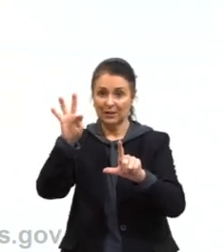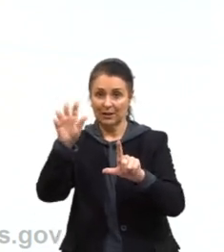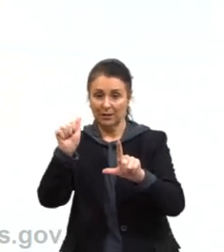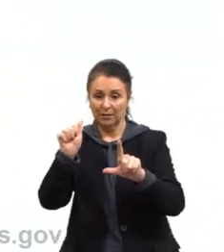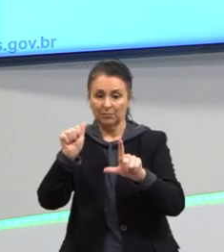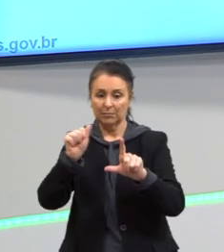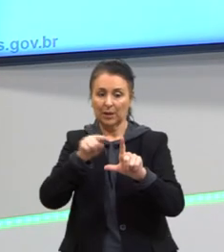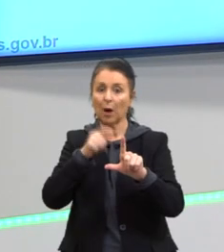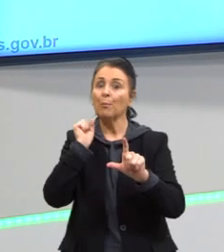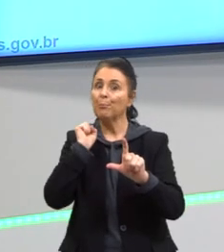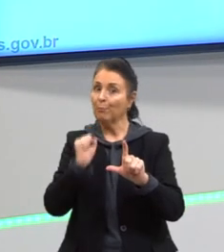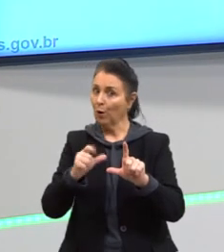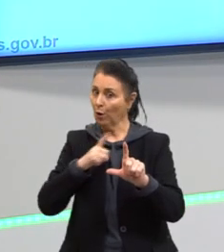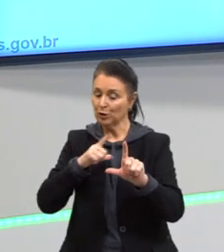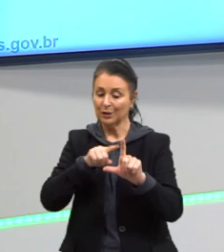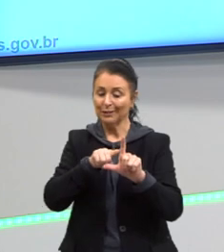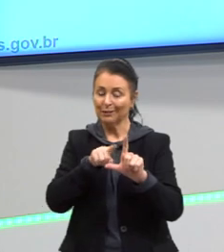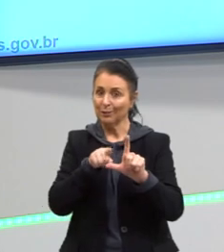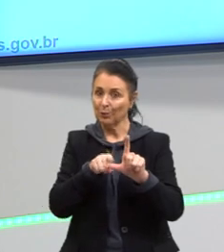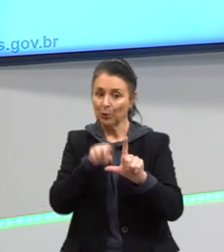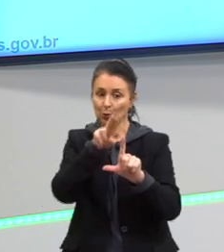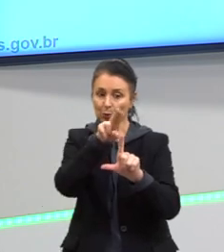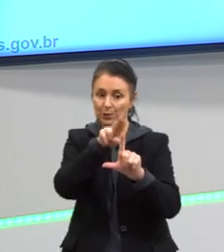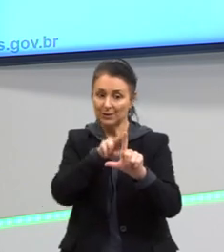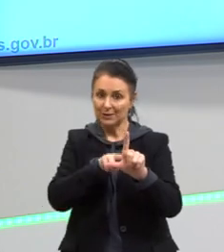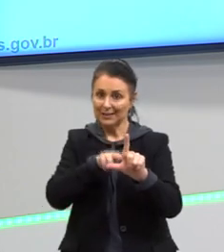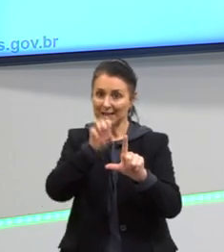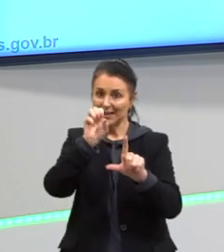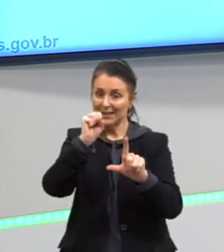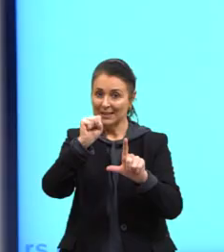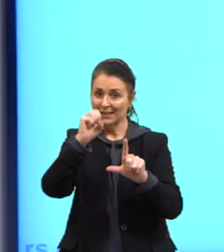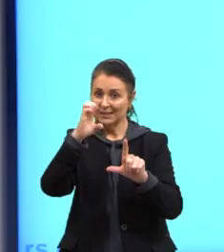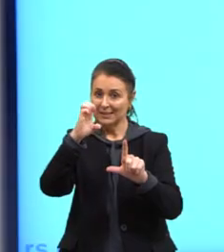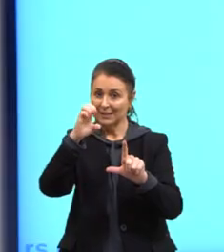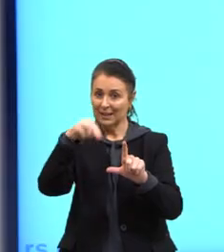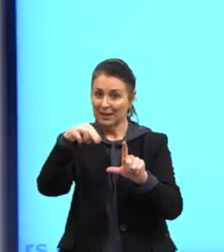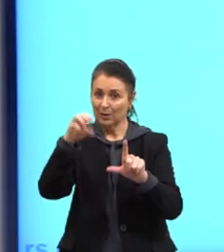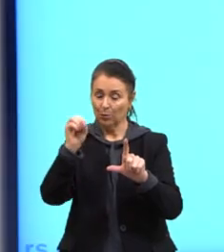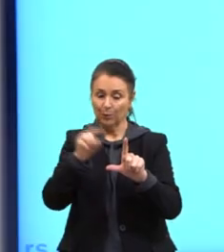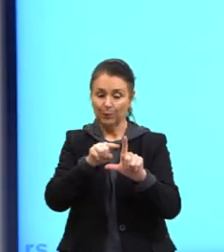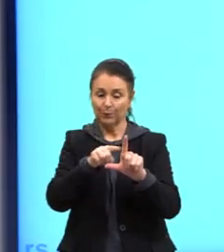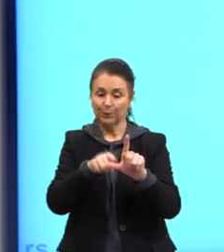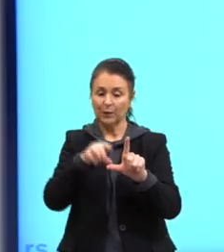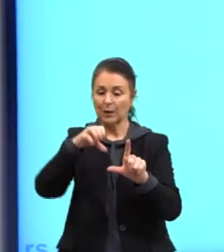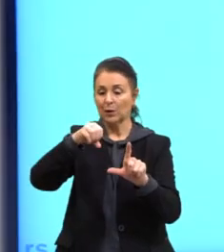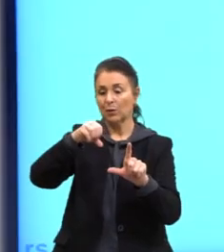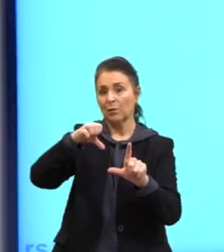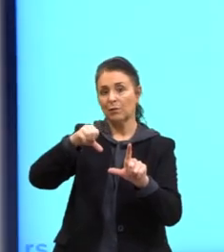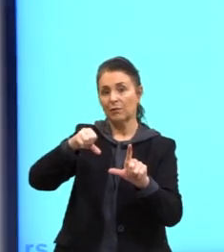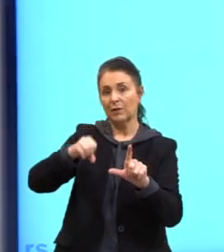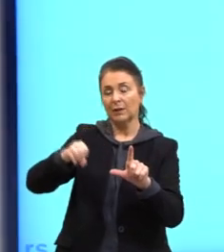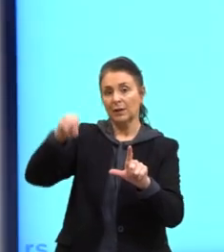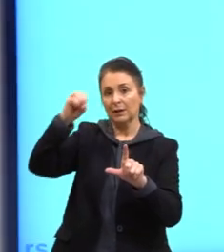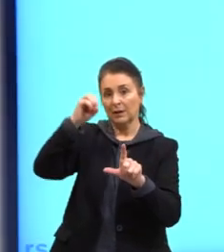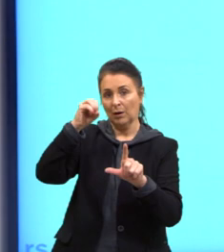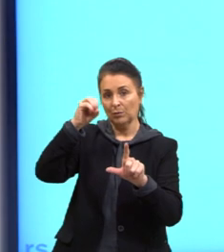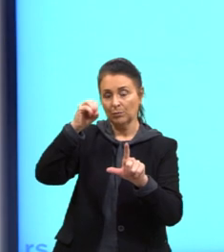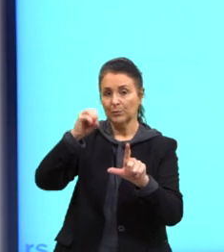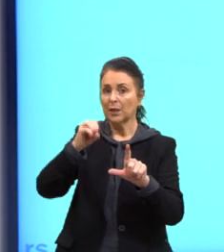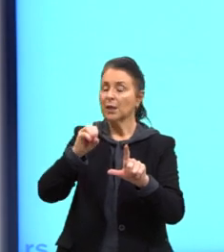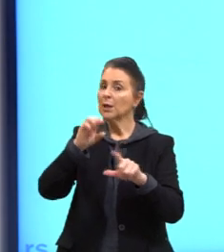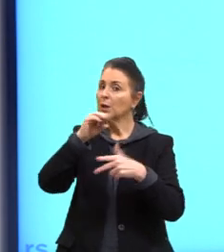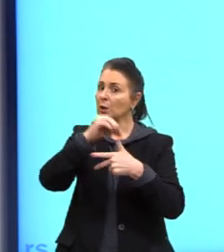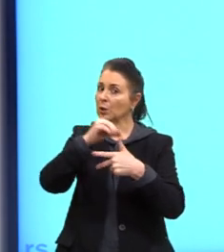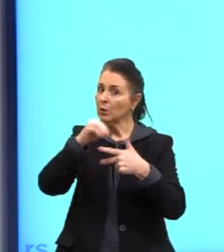ângulo ali tá mas geralmente se a gente tem sendo de 90 graus tá e Geralmente os exercícios do Enem ele sempre